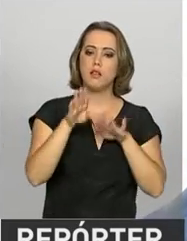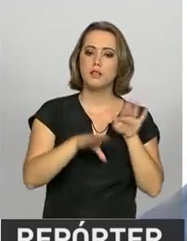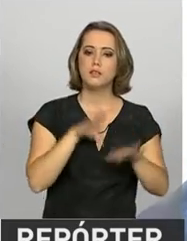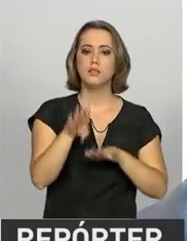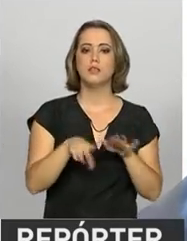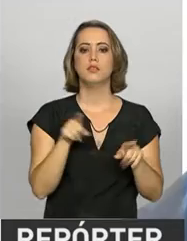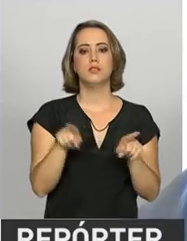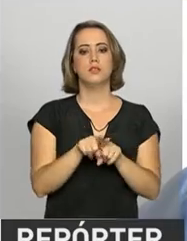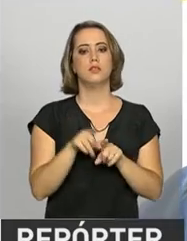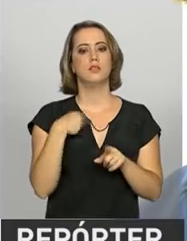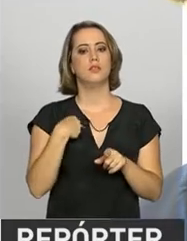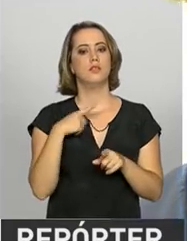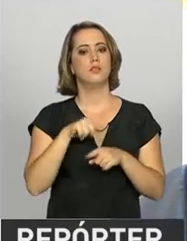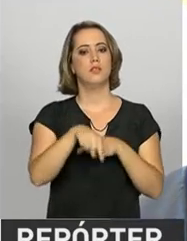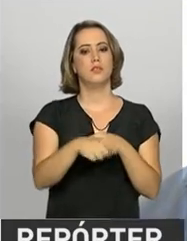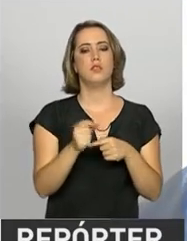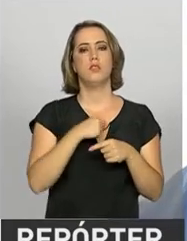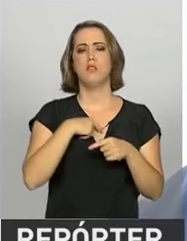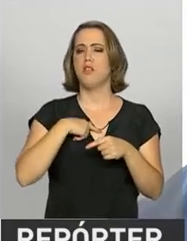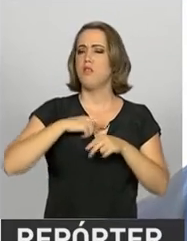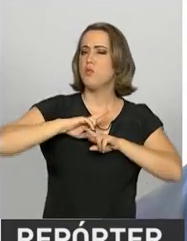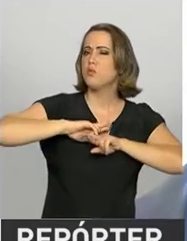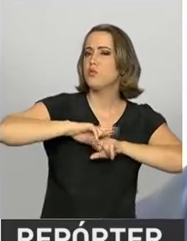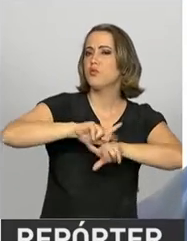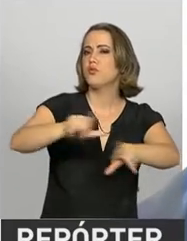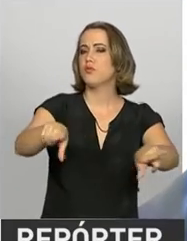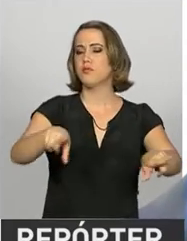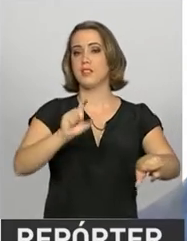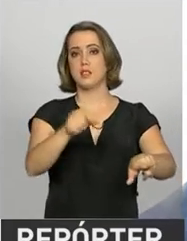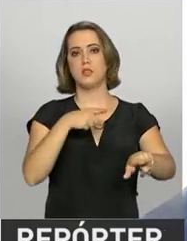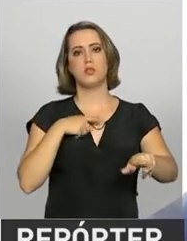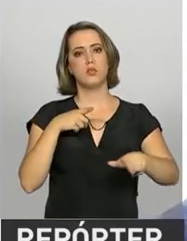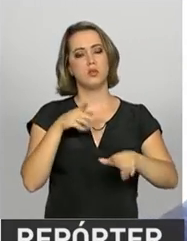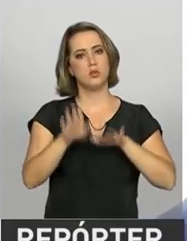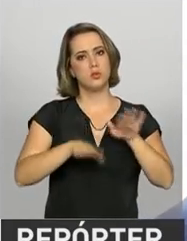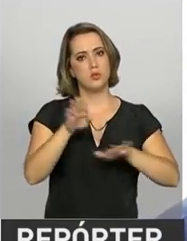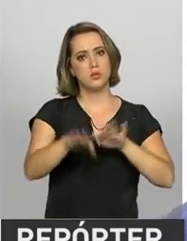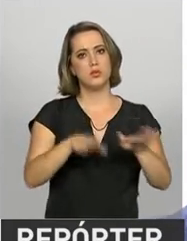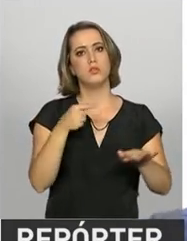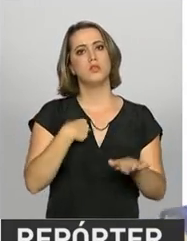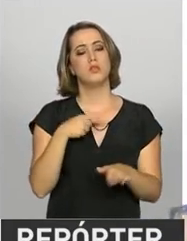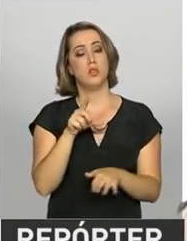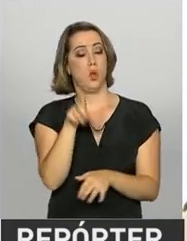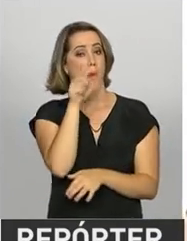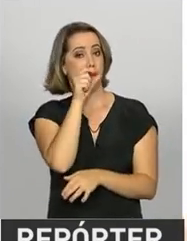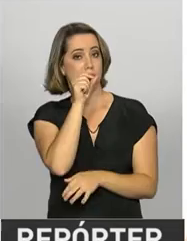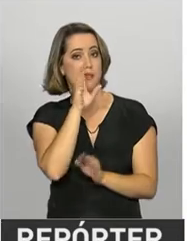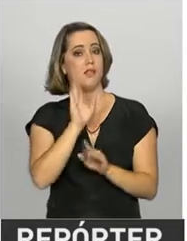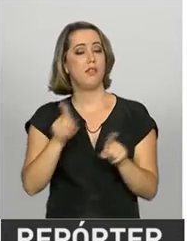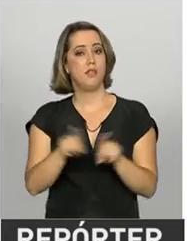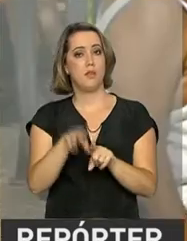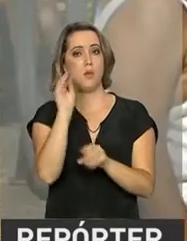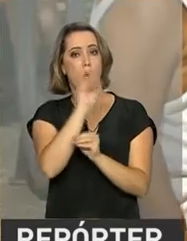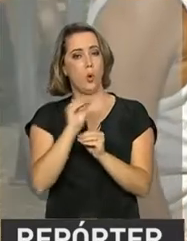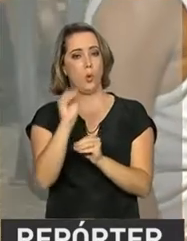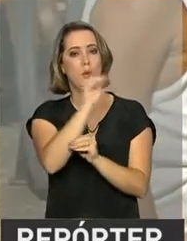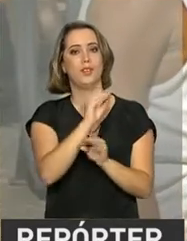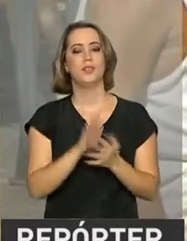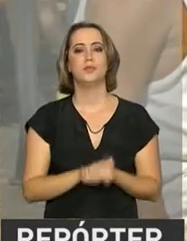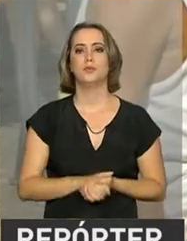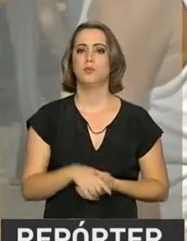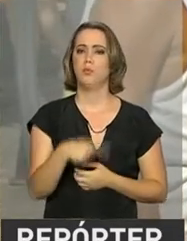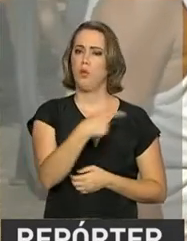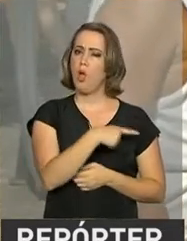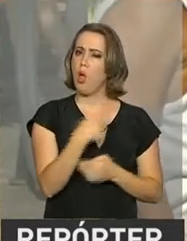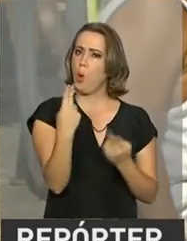vou mandar vanda forração far e cuidar da minha tela preta cenas como